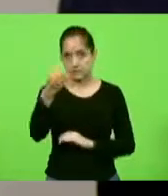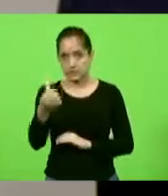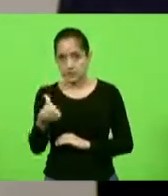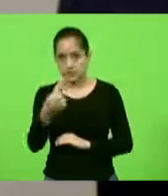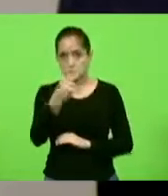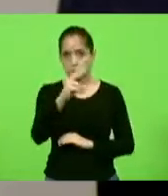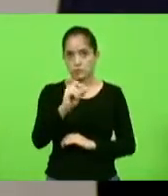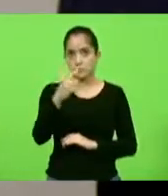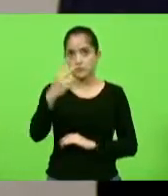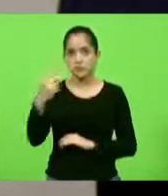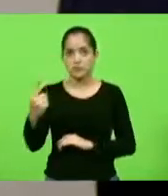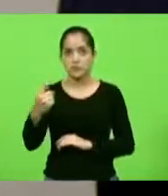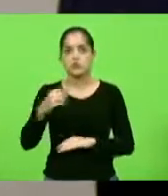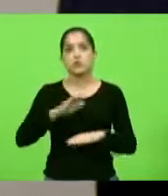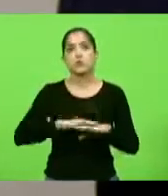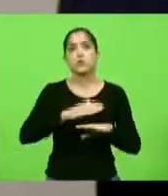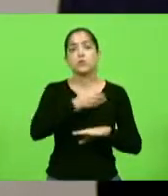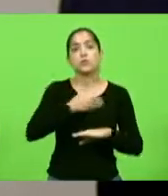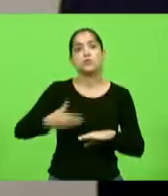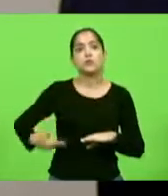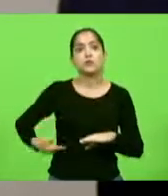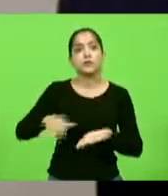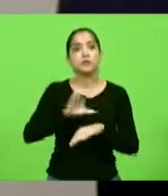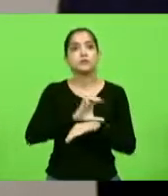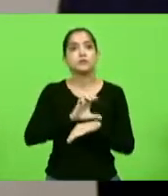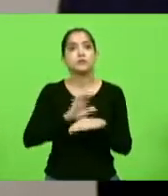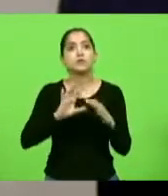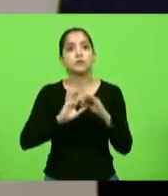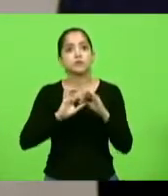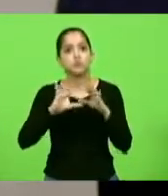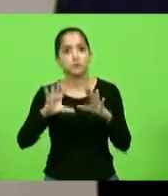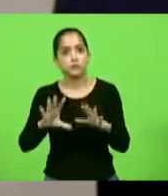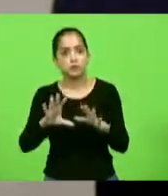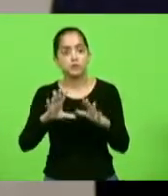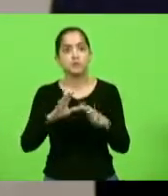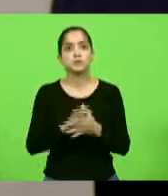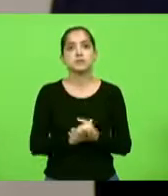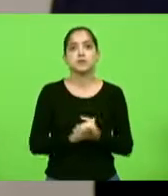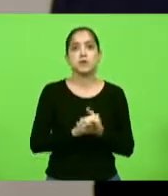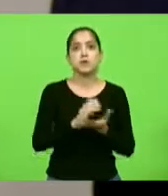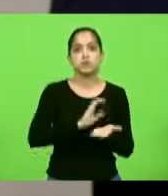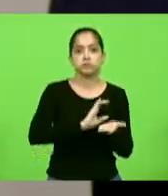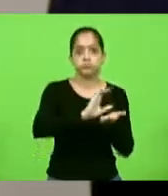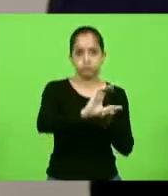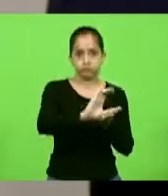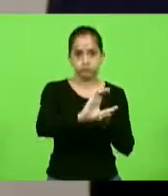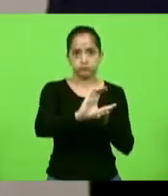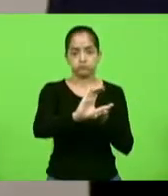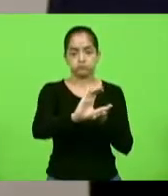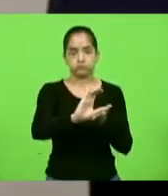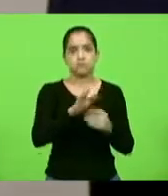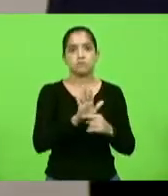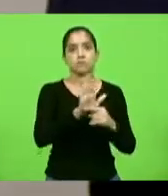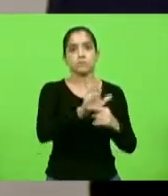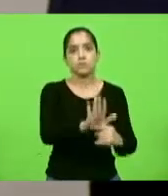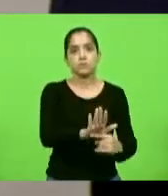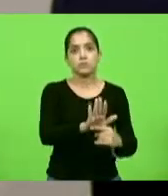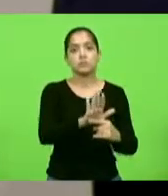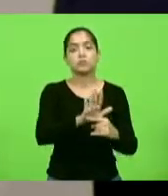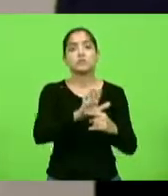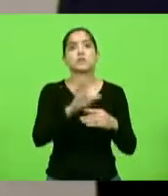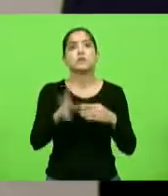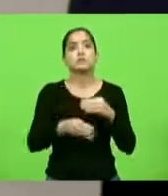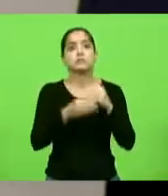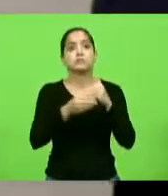236/2021, autor Governo do Estado, autoriza o Poder Executivo a conceder auxílio emergencial na forma de subsídio integral da taxa